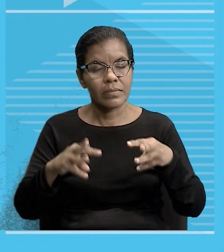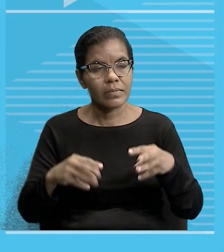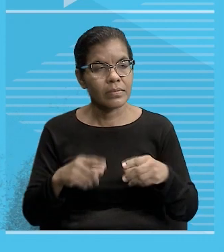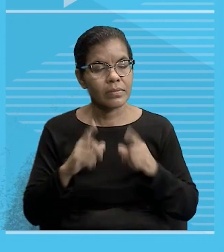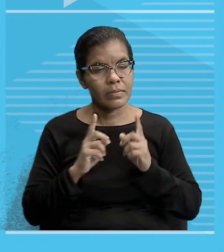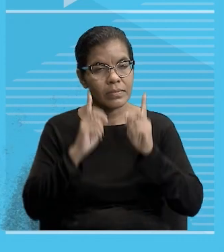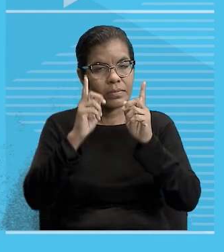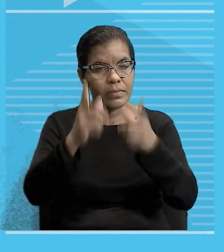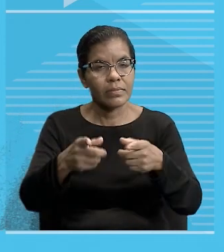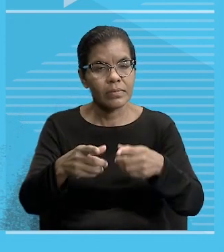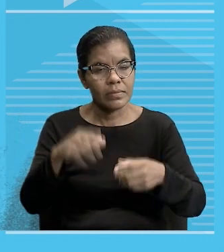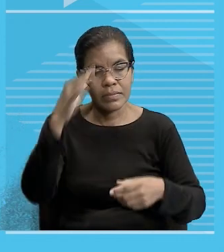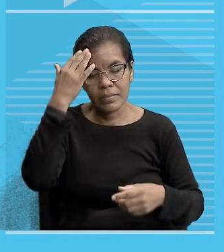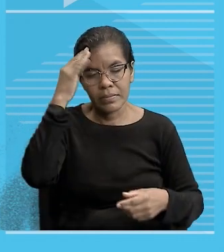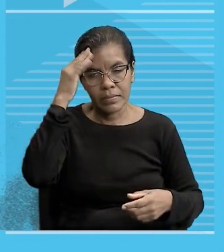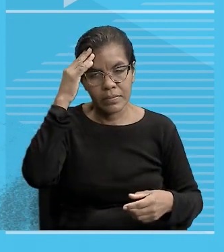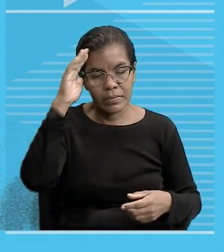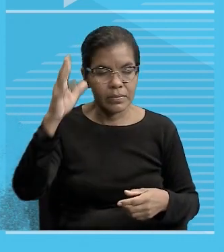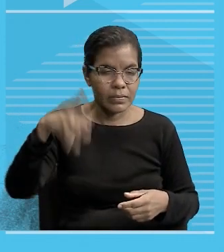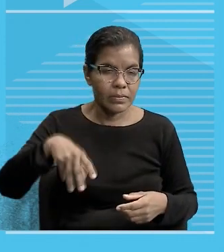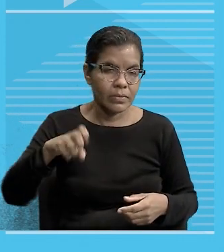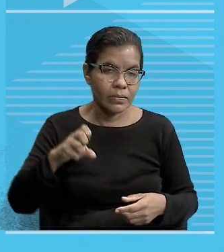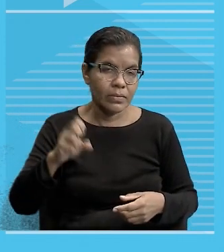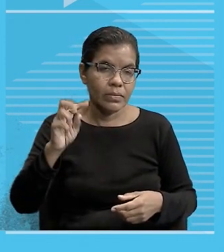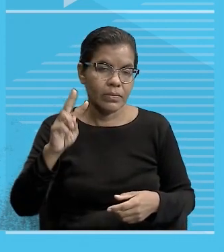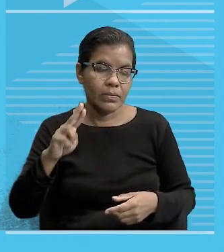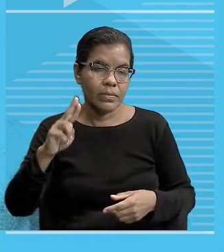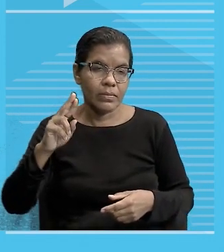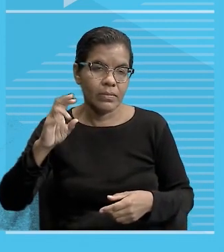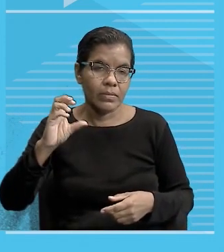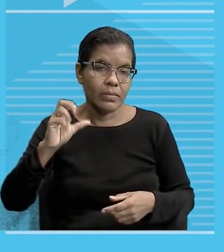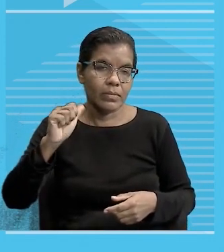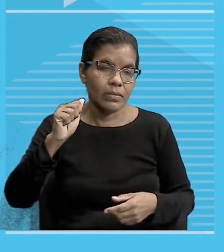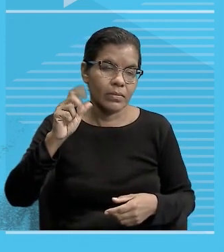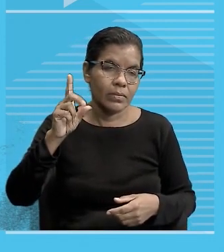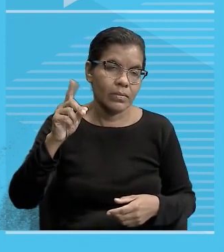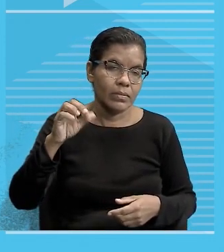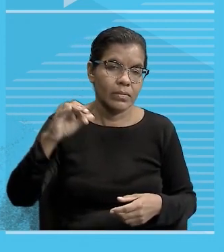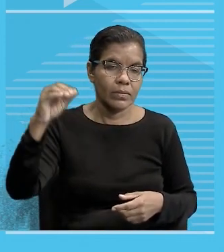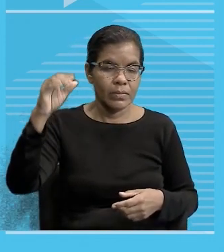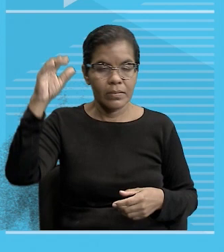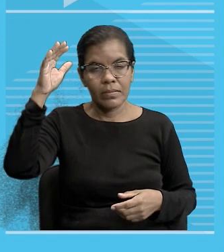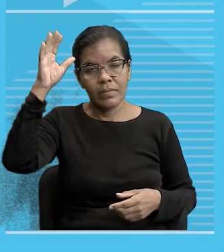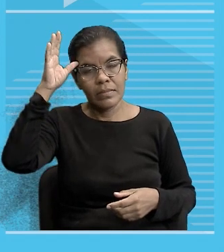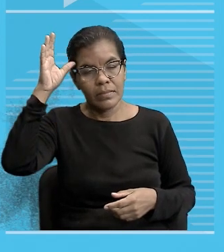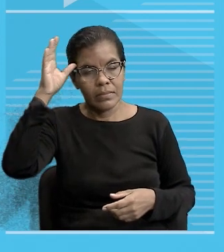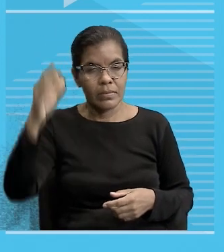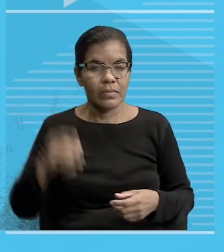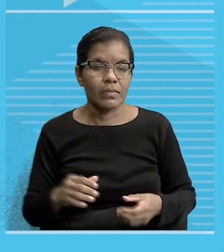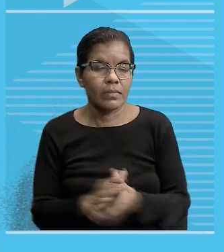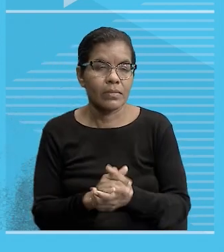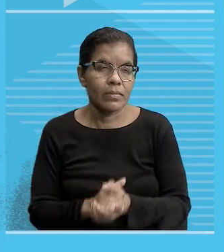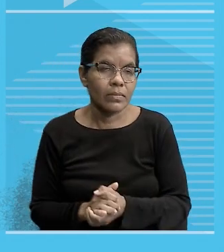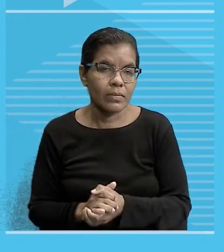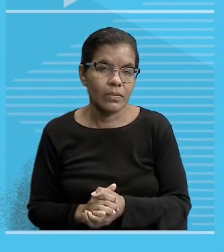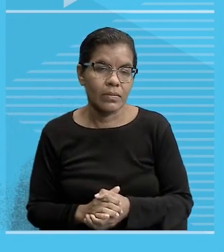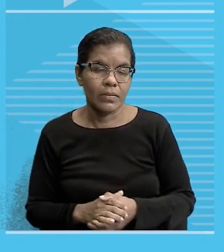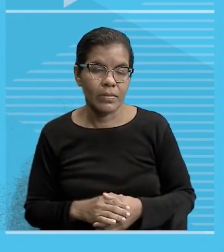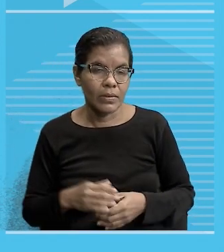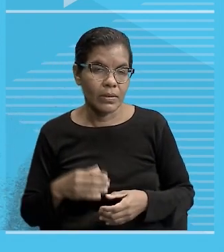Visa entender mercados e clientes para satisfazer as suas